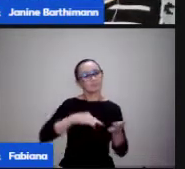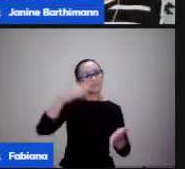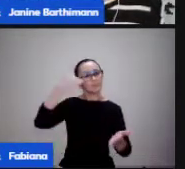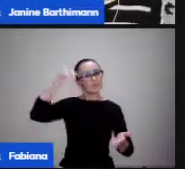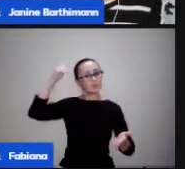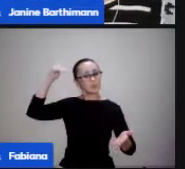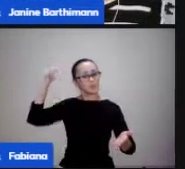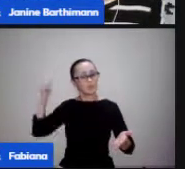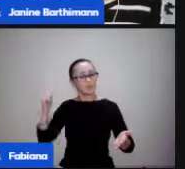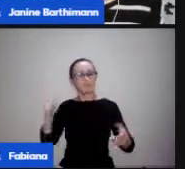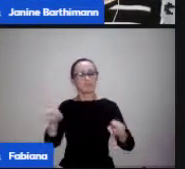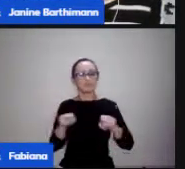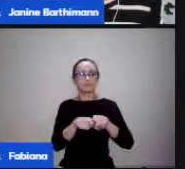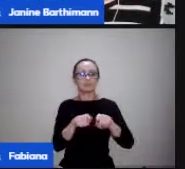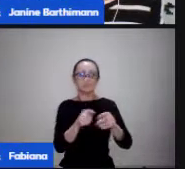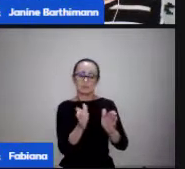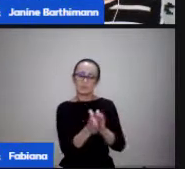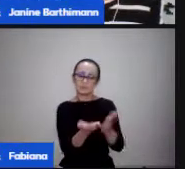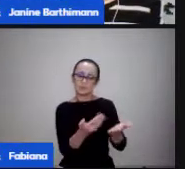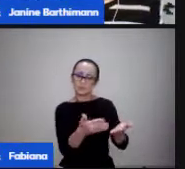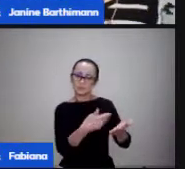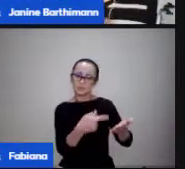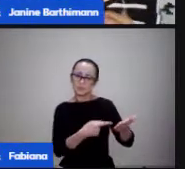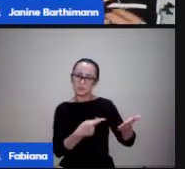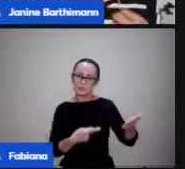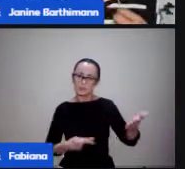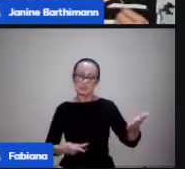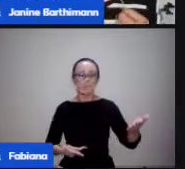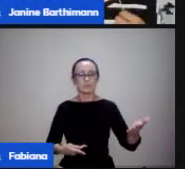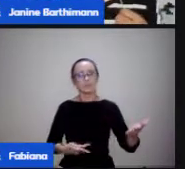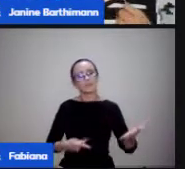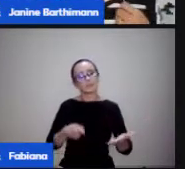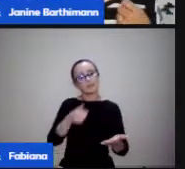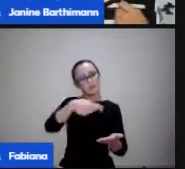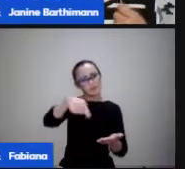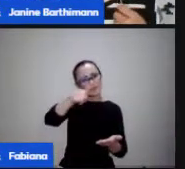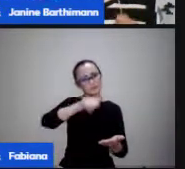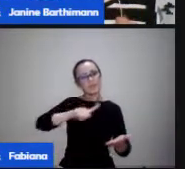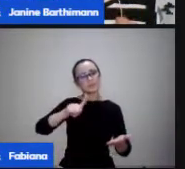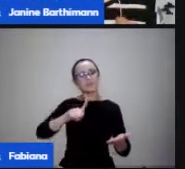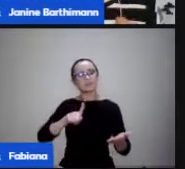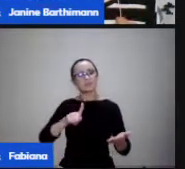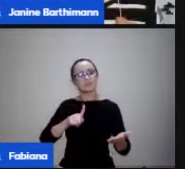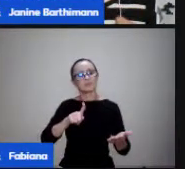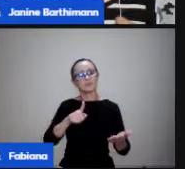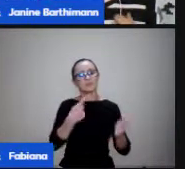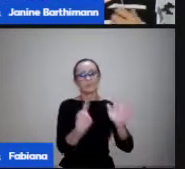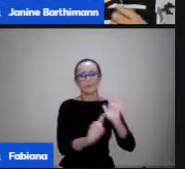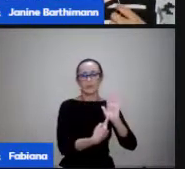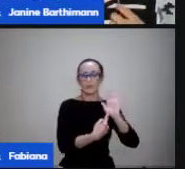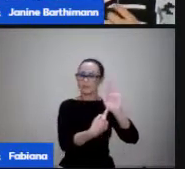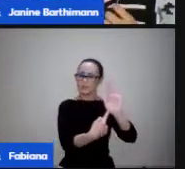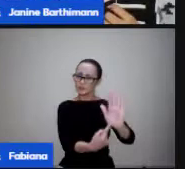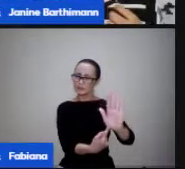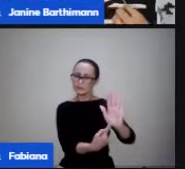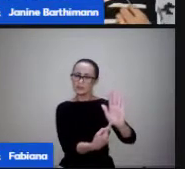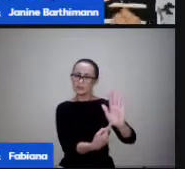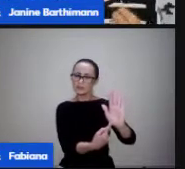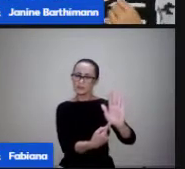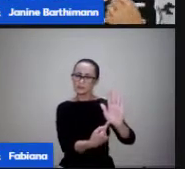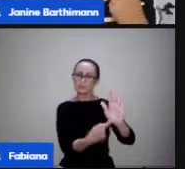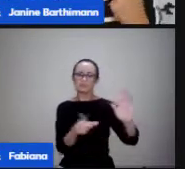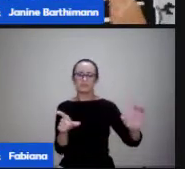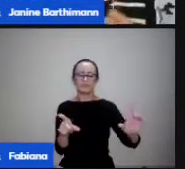de vocês que tiveram essa felicidade de trazer essa reflexão bonita, né, e